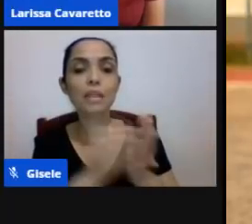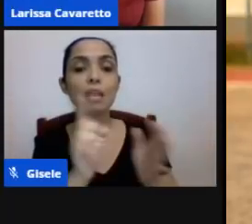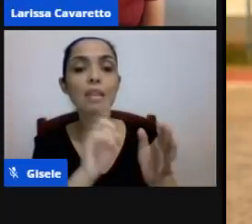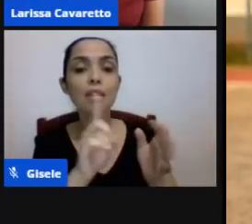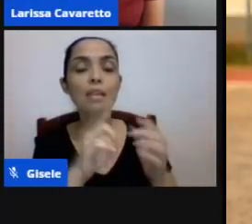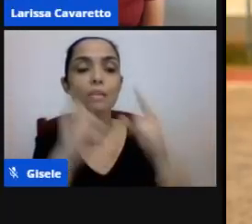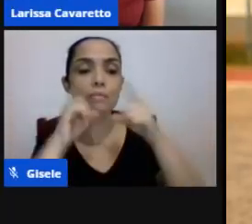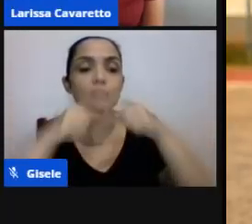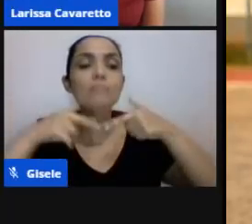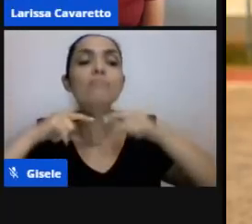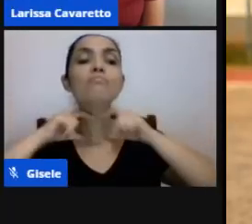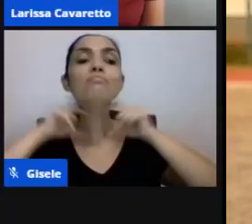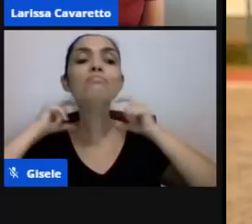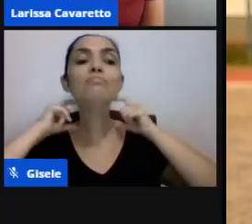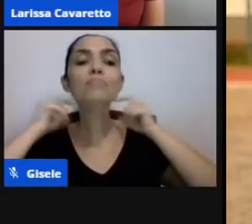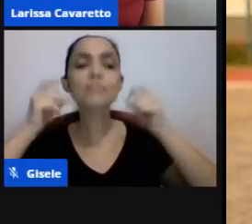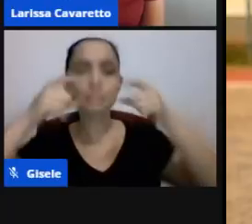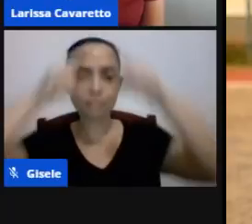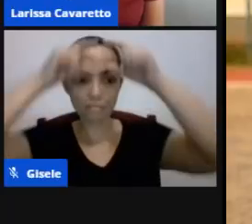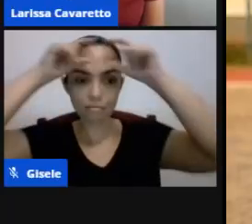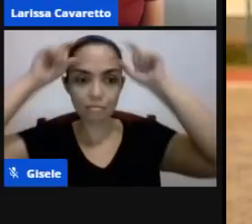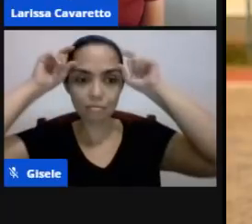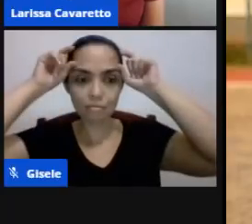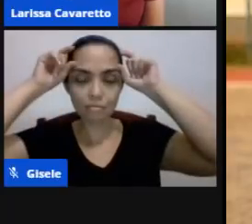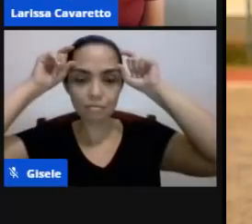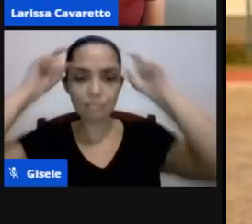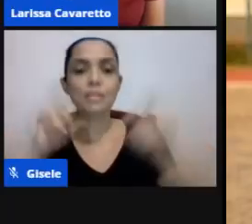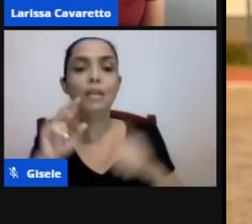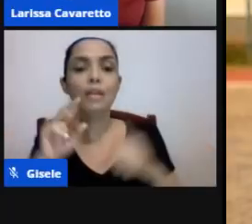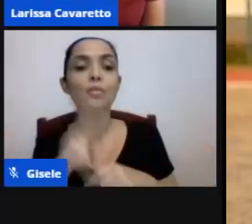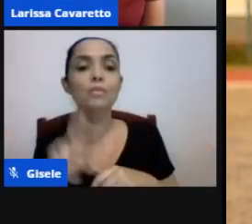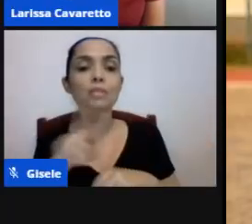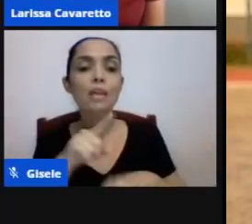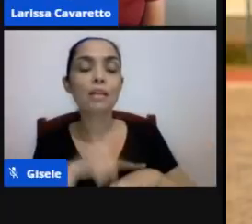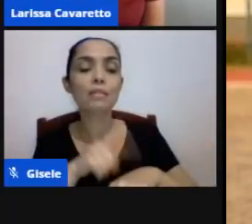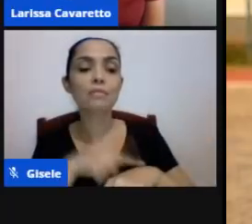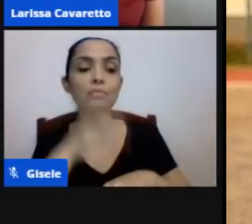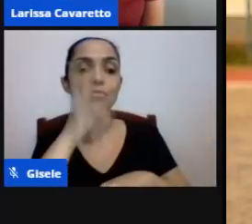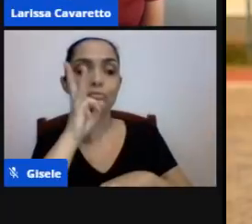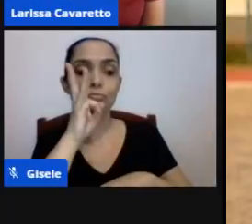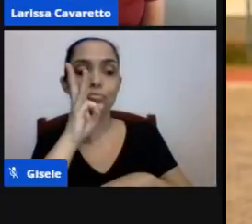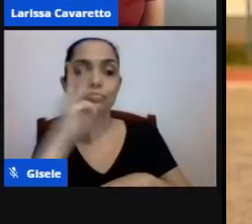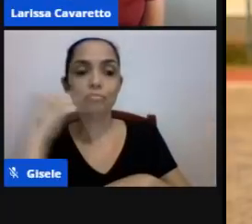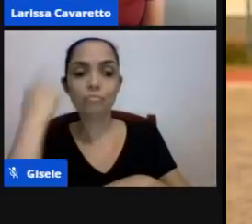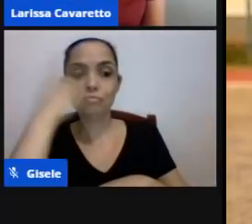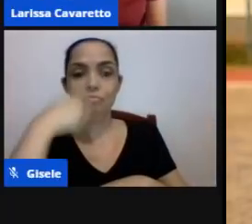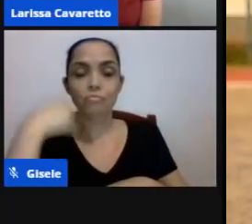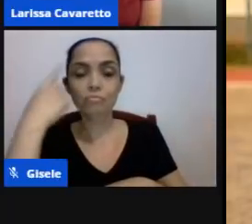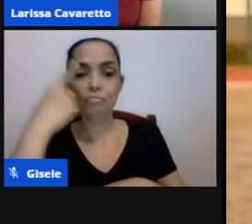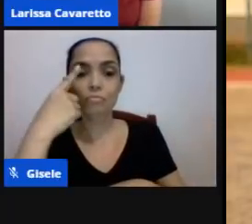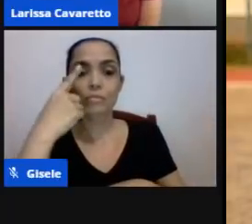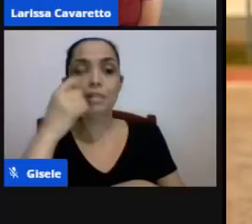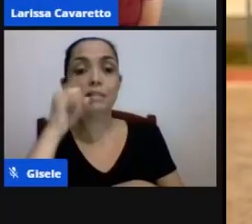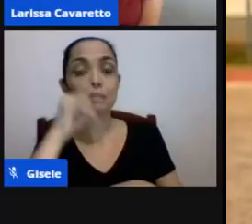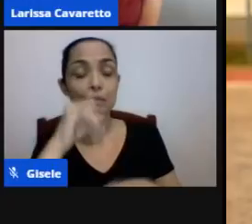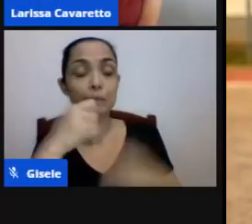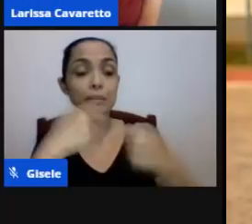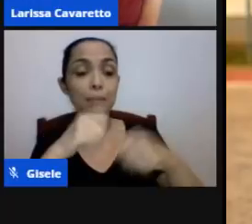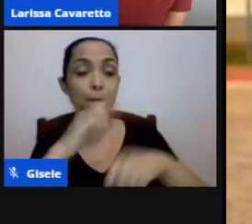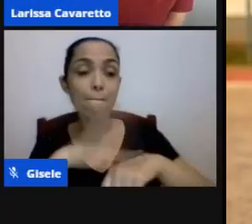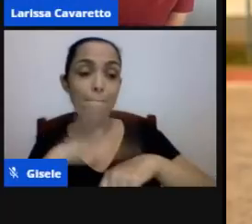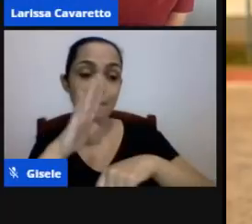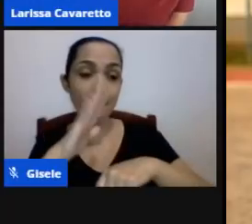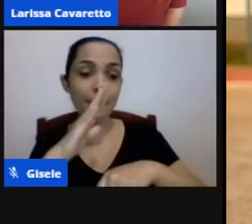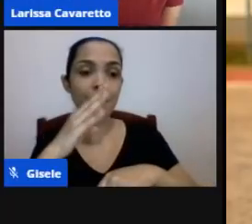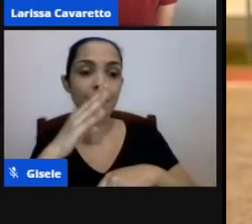no pescoço nem na testa. O tempo máximo de uso da máscara é de 3 horas. Então, se você precisar ficar fora de casa